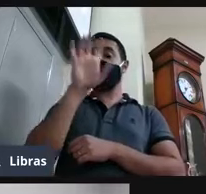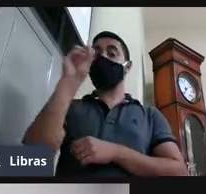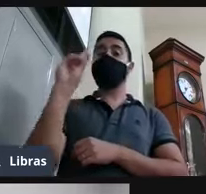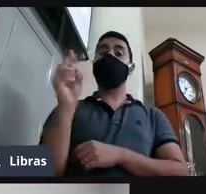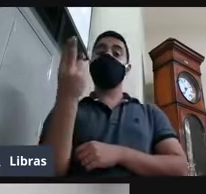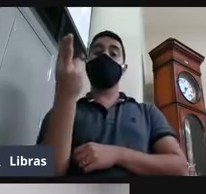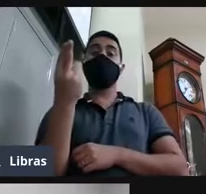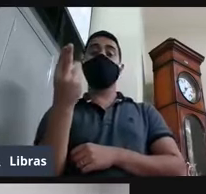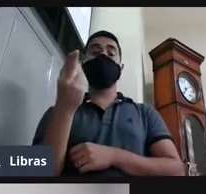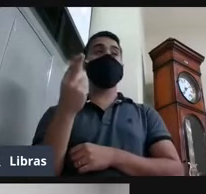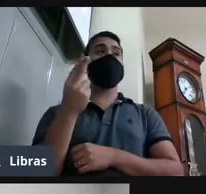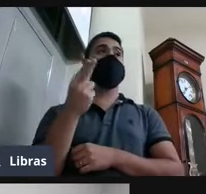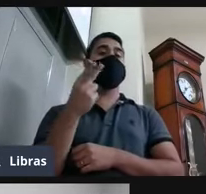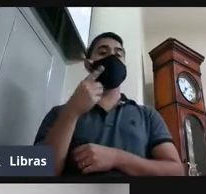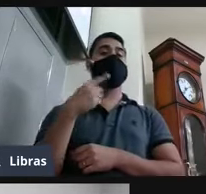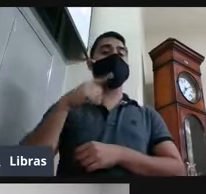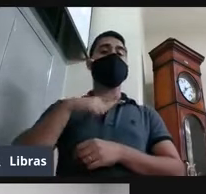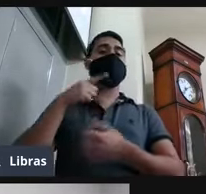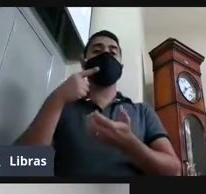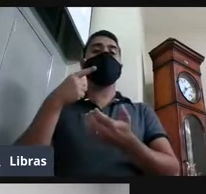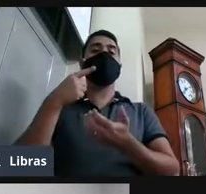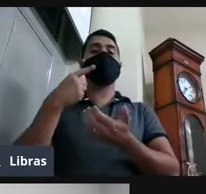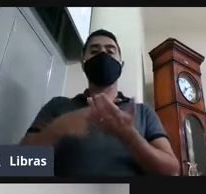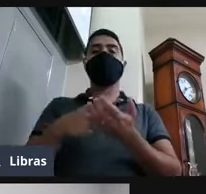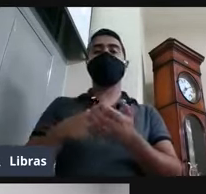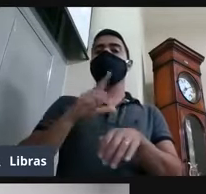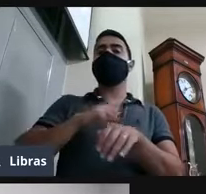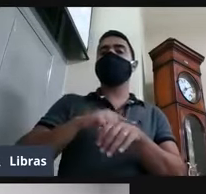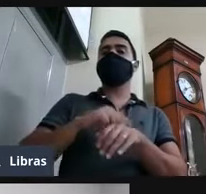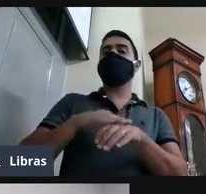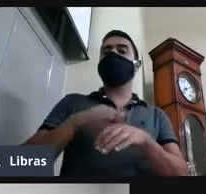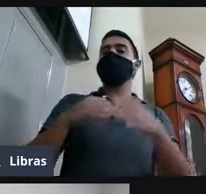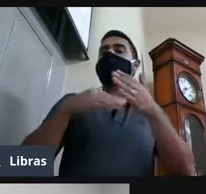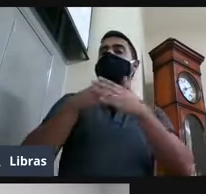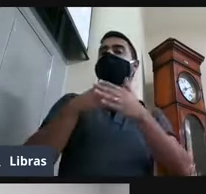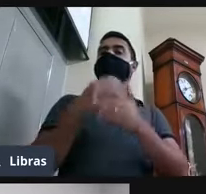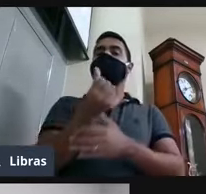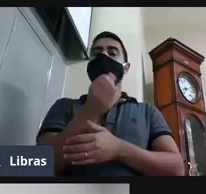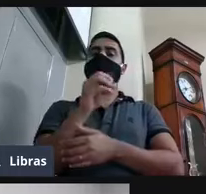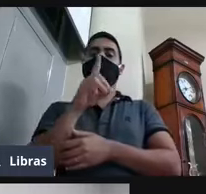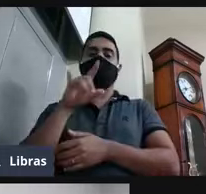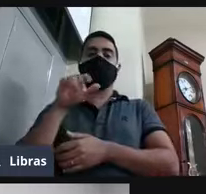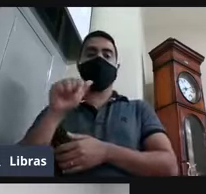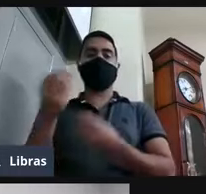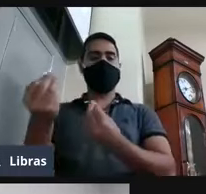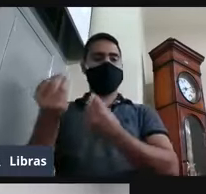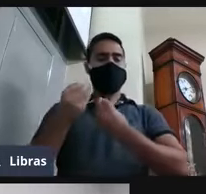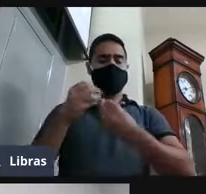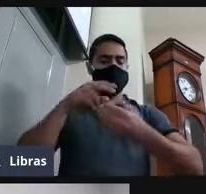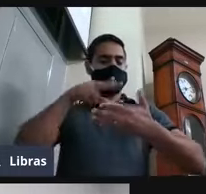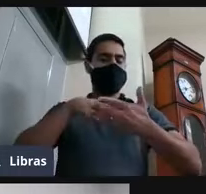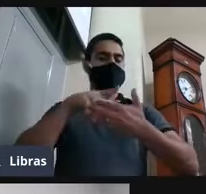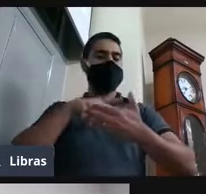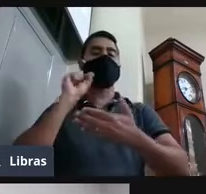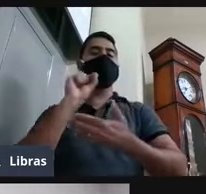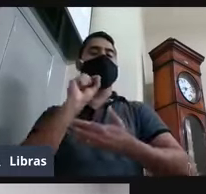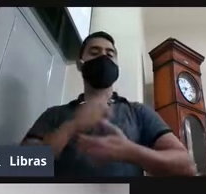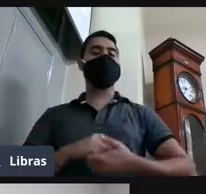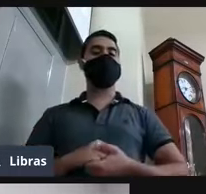que for atribuída tal competência, no prazo máximo de 60 dias de seu recebimento, observados os seguintes